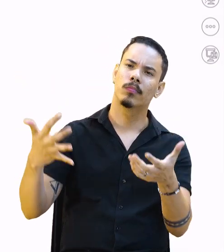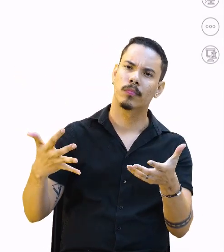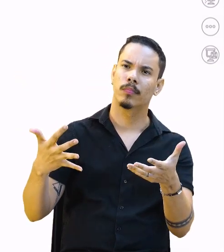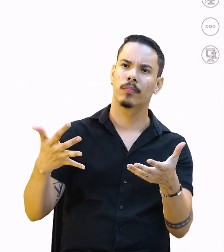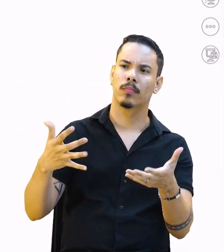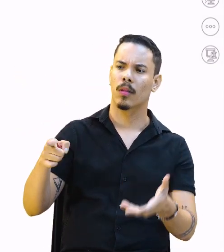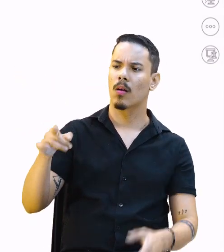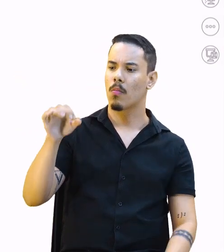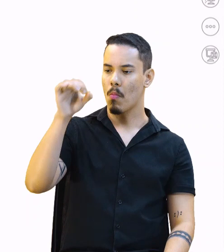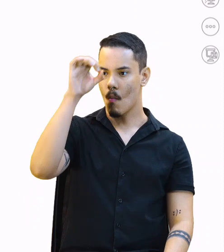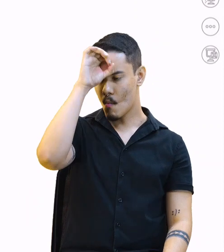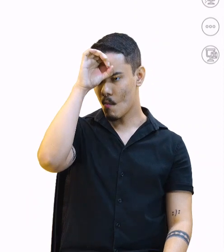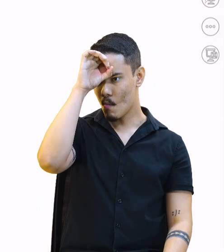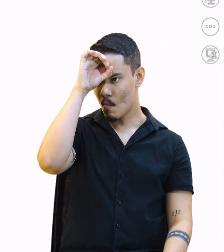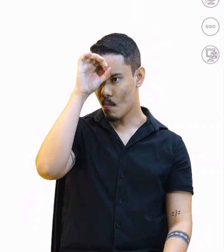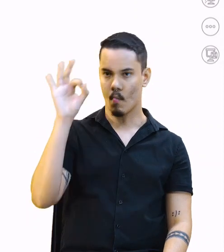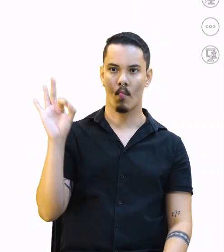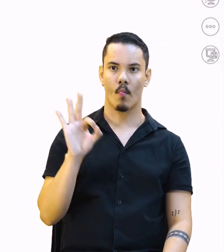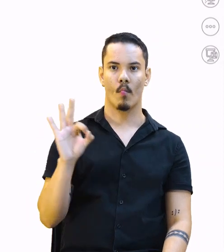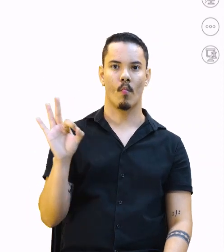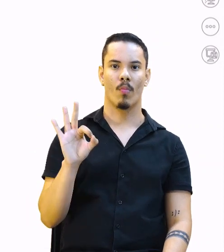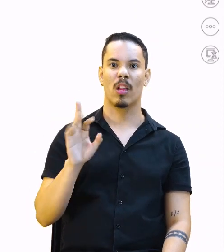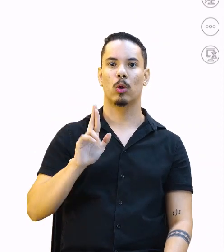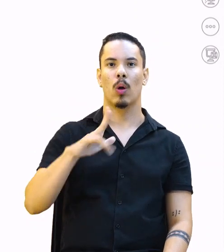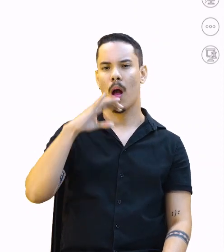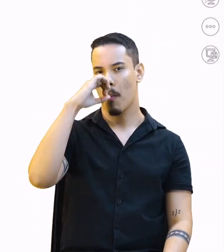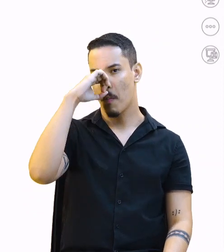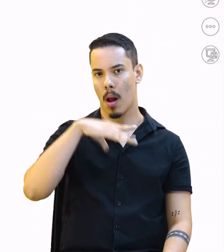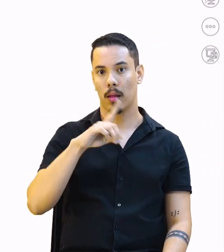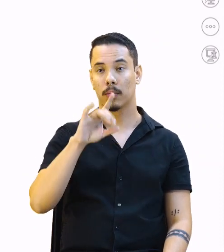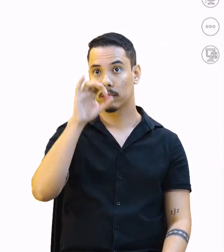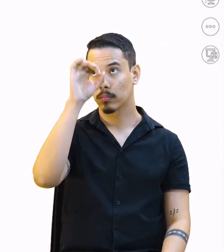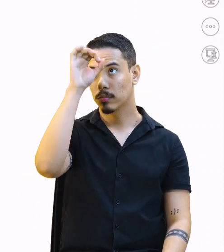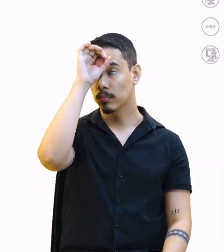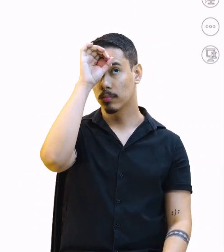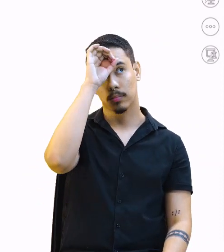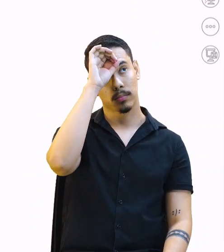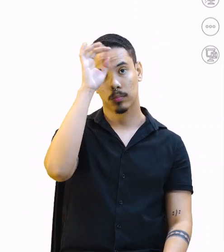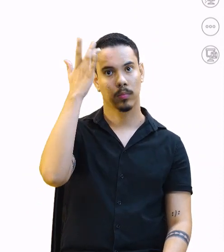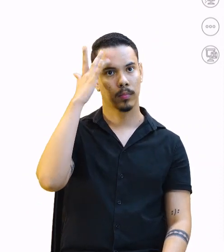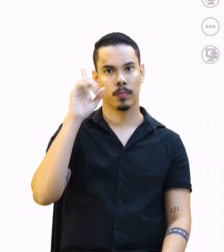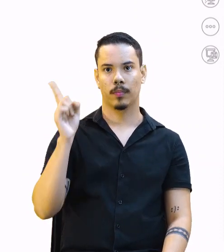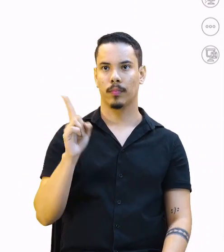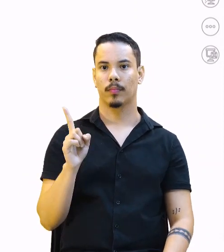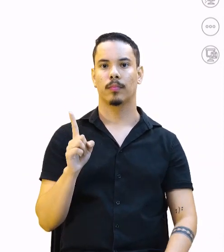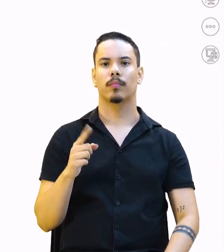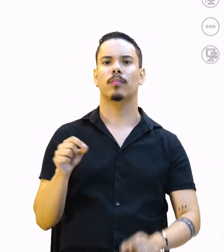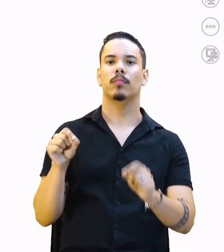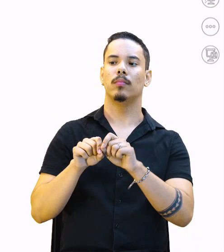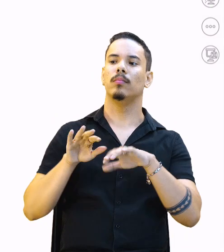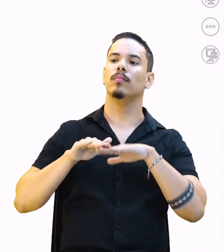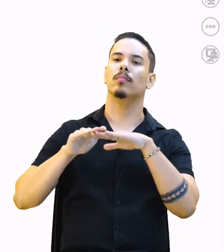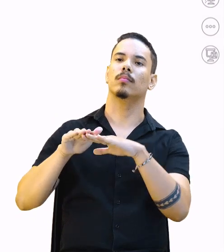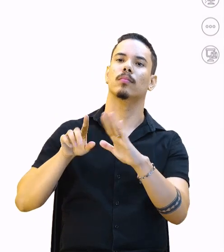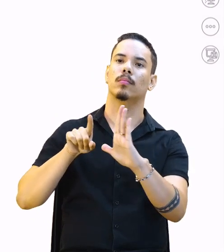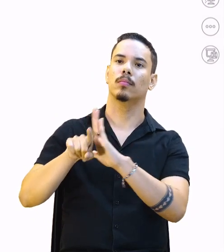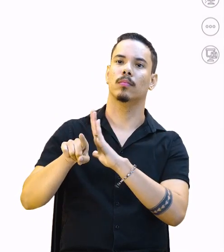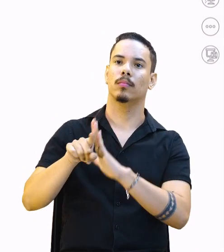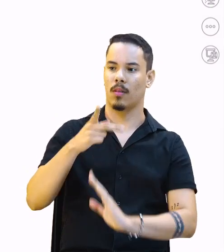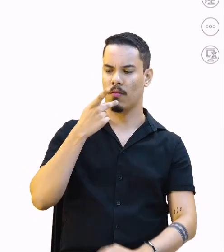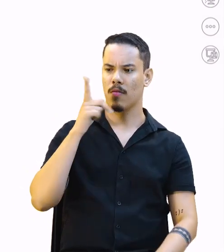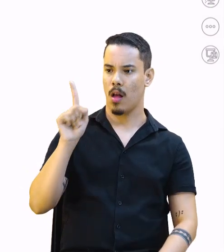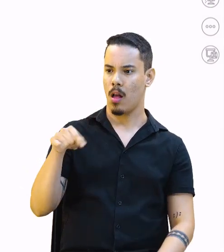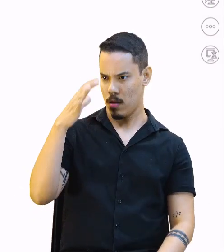né? Ou seja, não na questão de ofender, mas de não saber. E fazia perguntas aos que julgavam